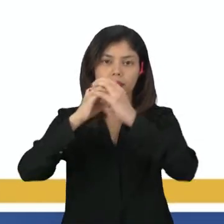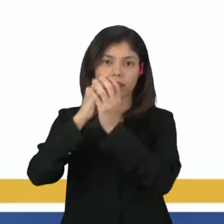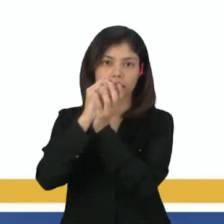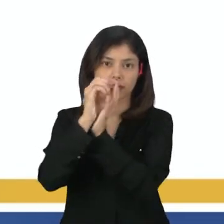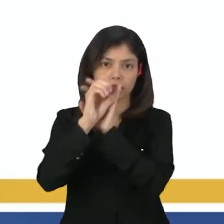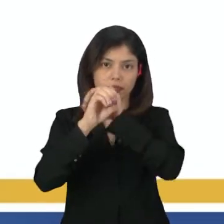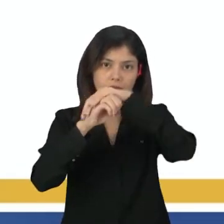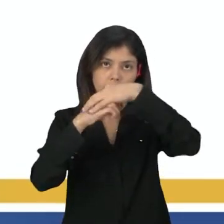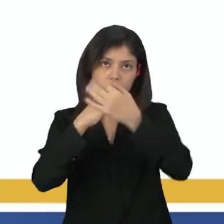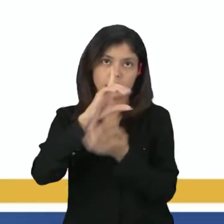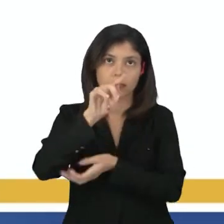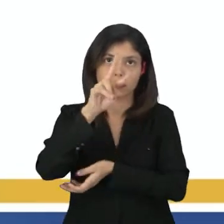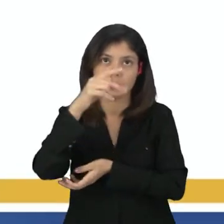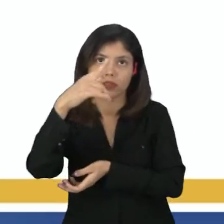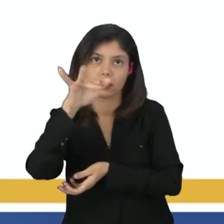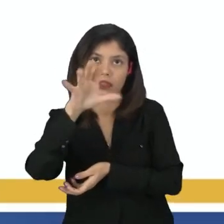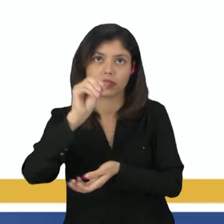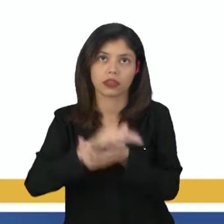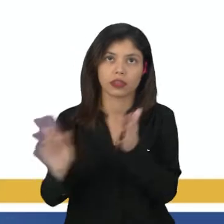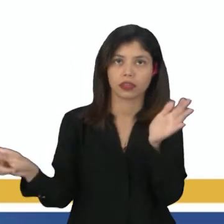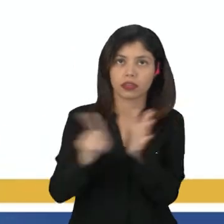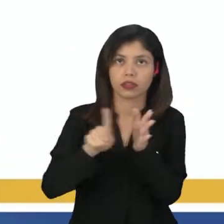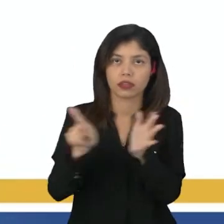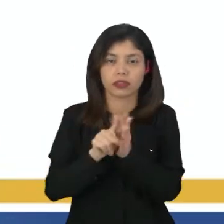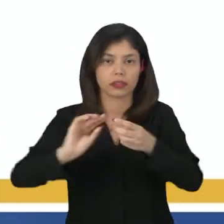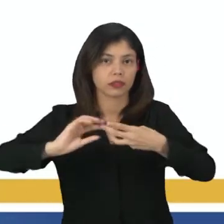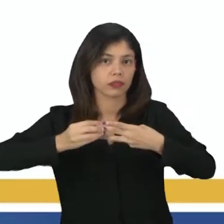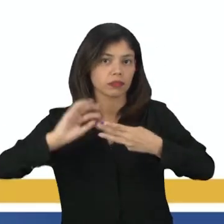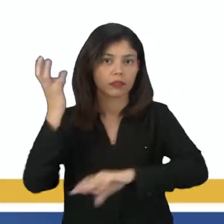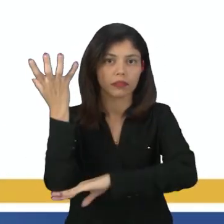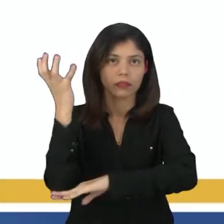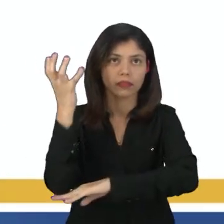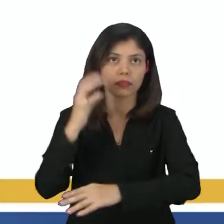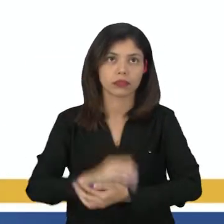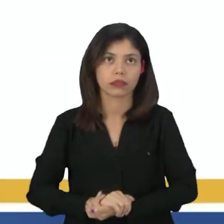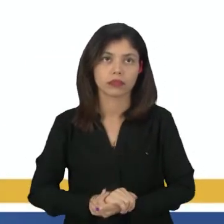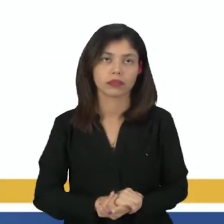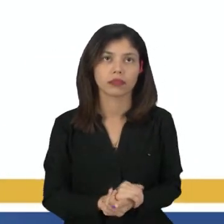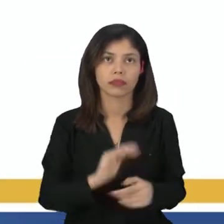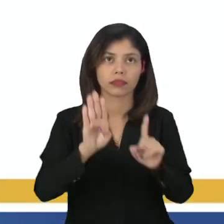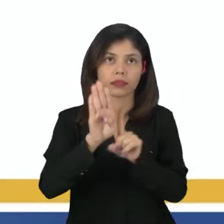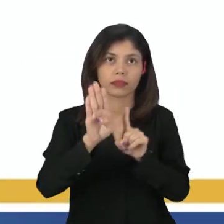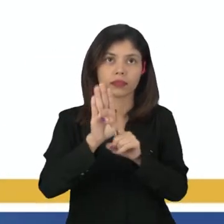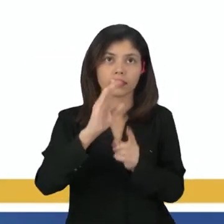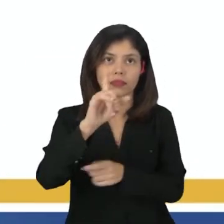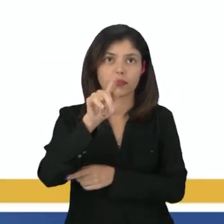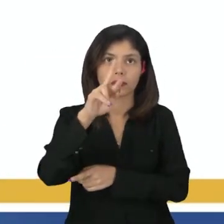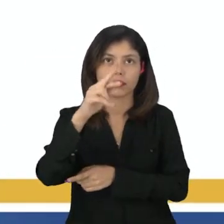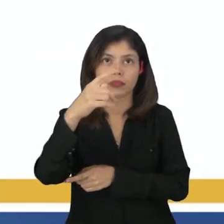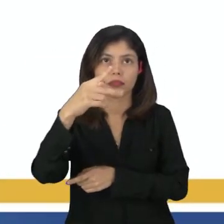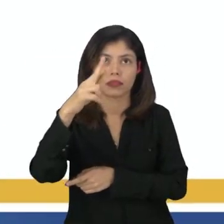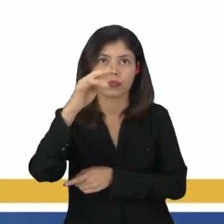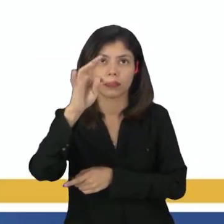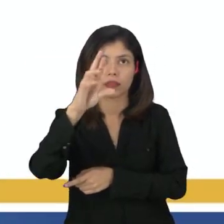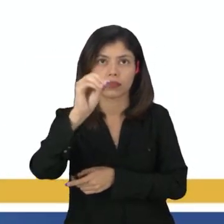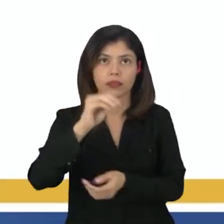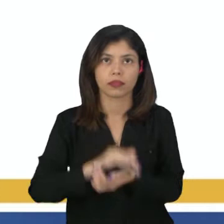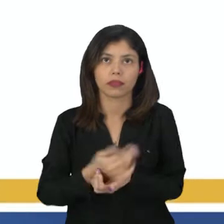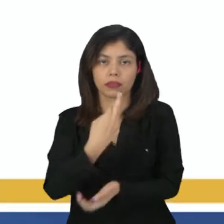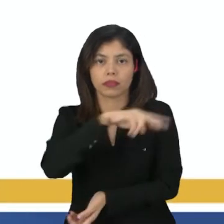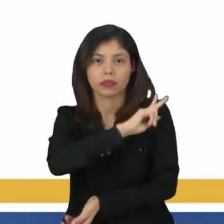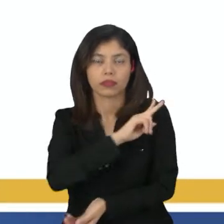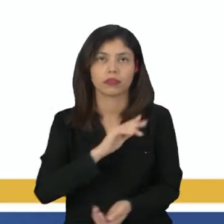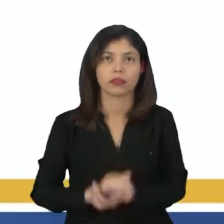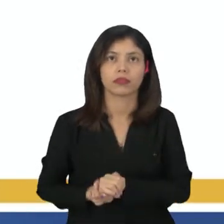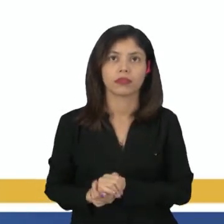membrana citoplasmática ela é exclusiva de células de vegetais. Na letra B, nós já temos o seguinte: o